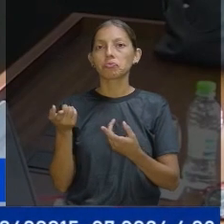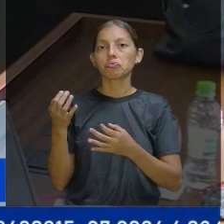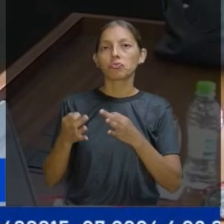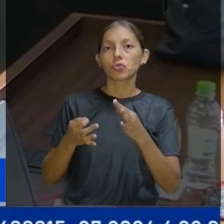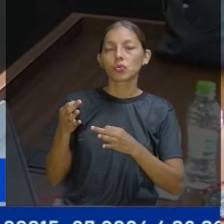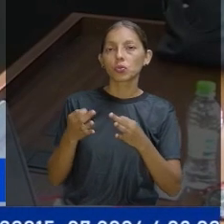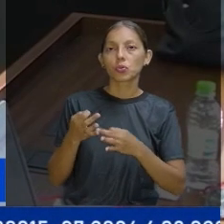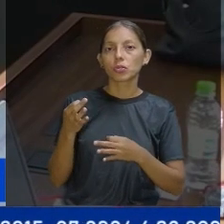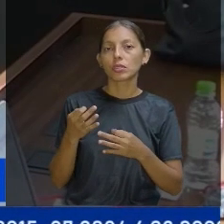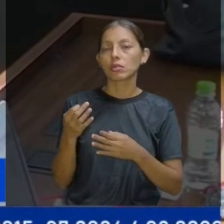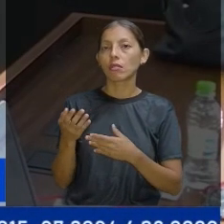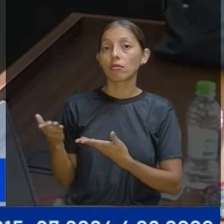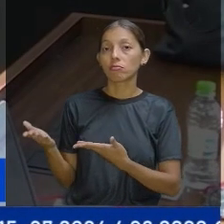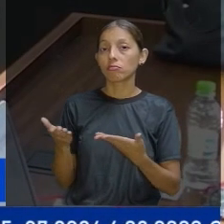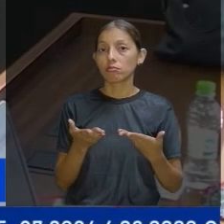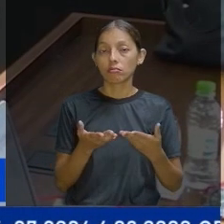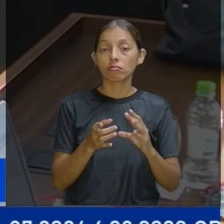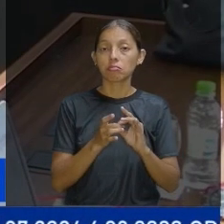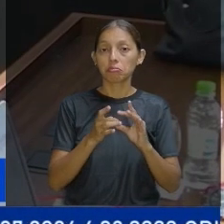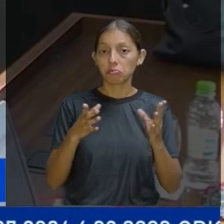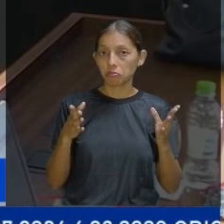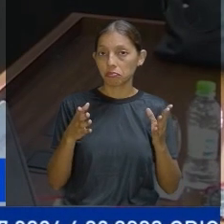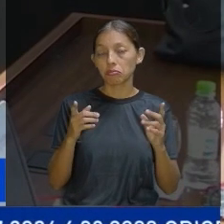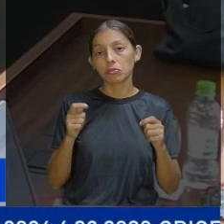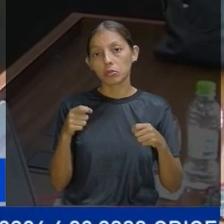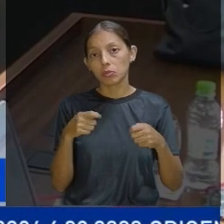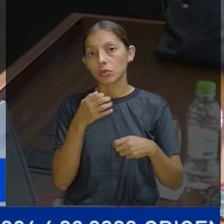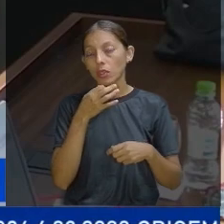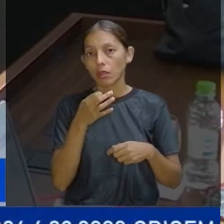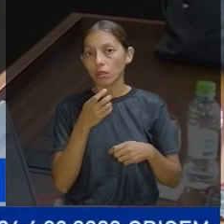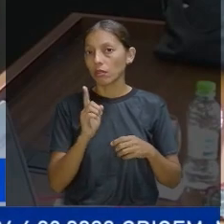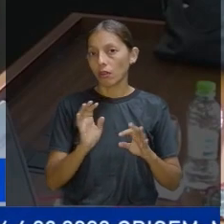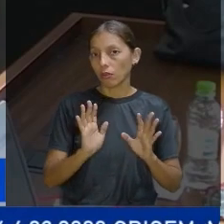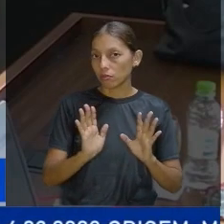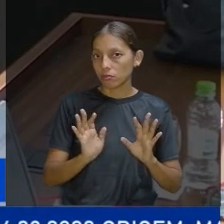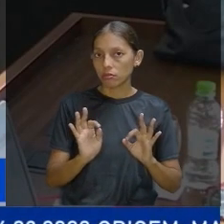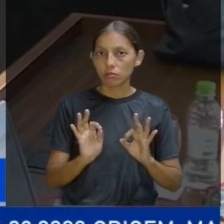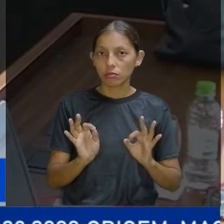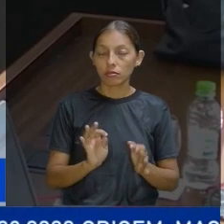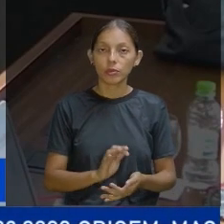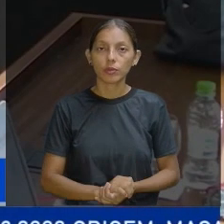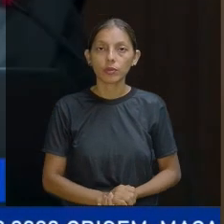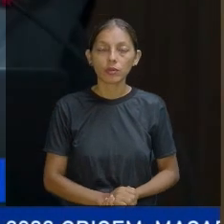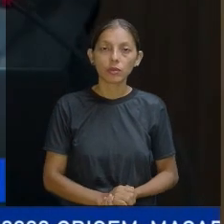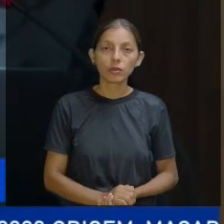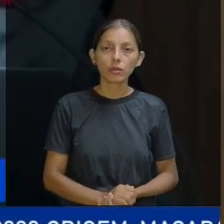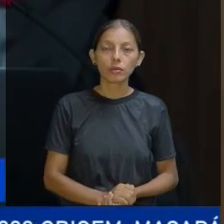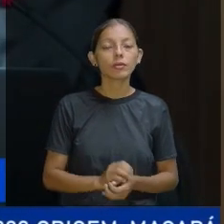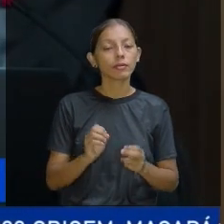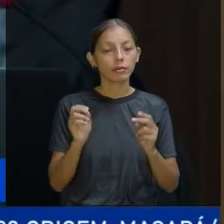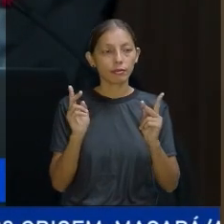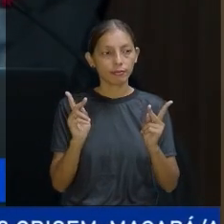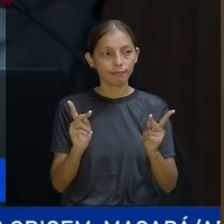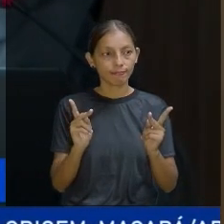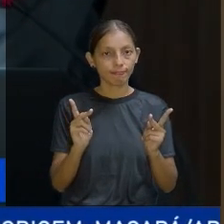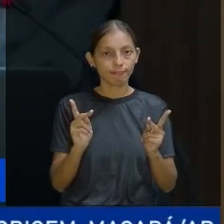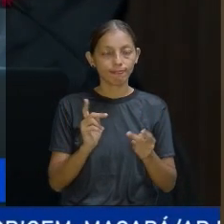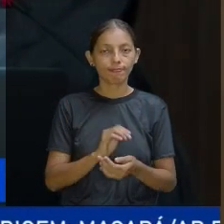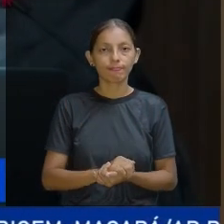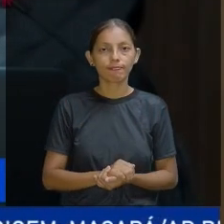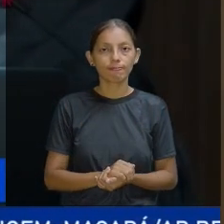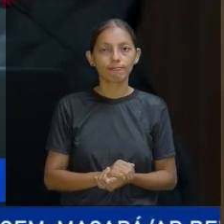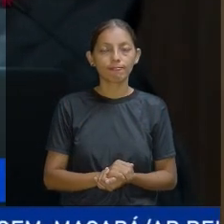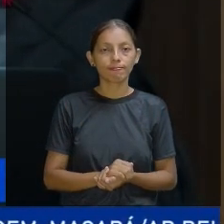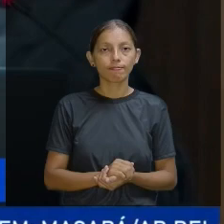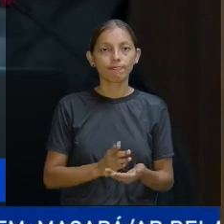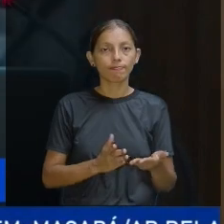essa questão? Não? Sara? Não? Ok, então está aprovado e